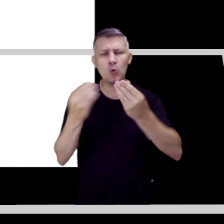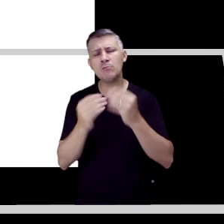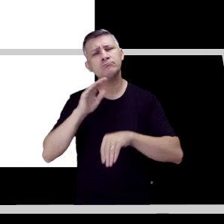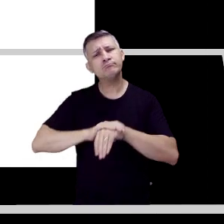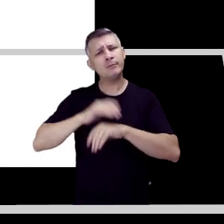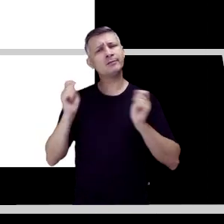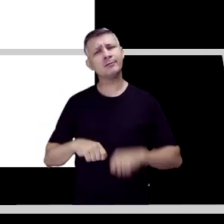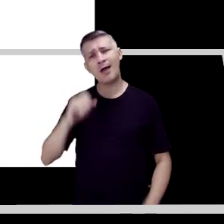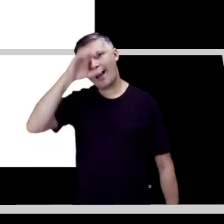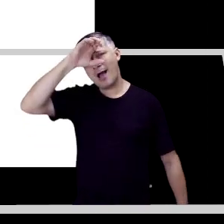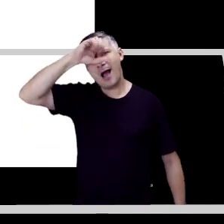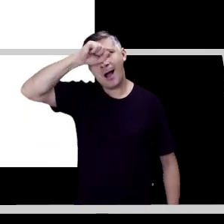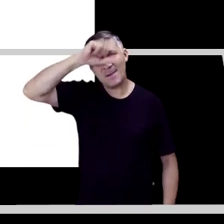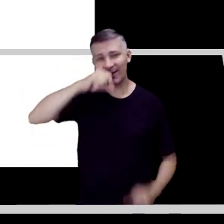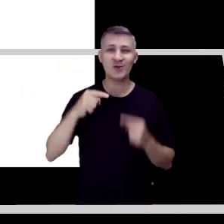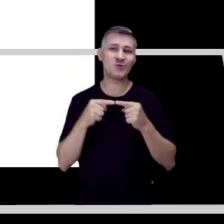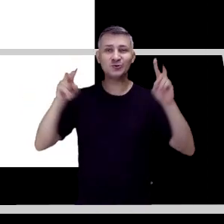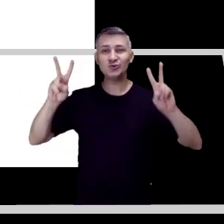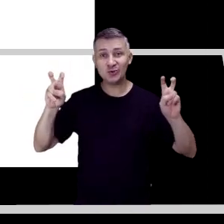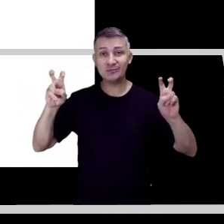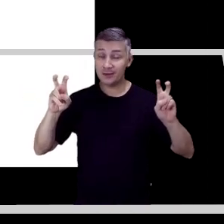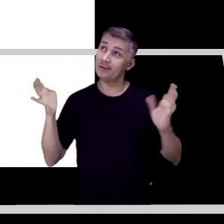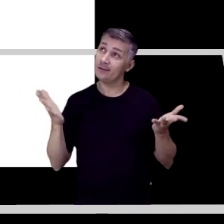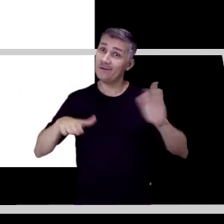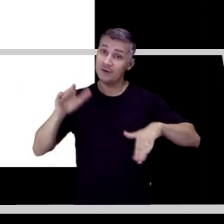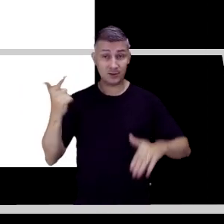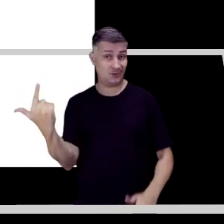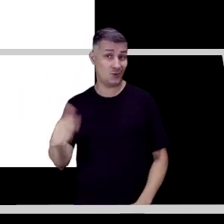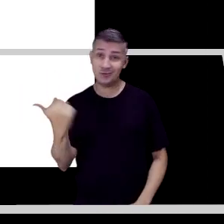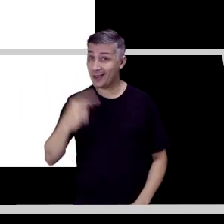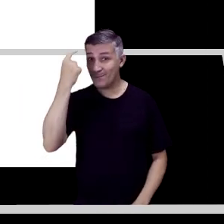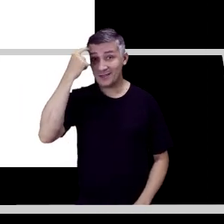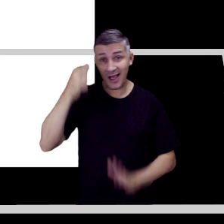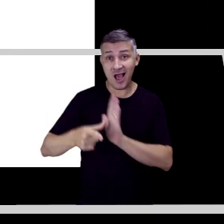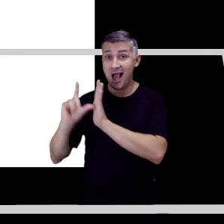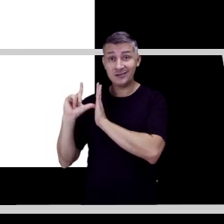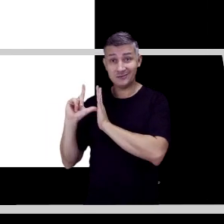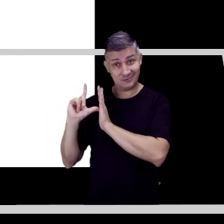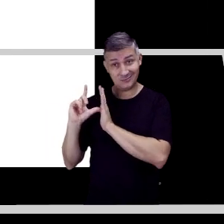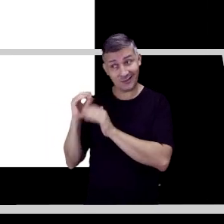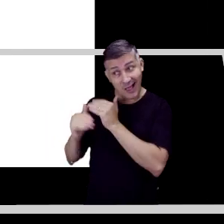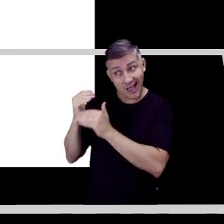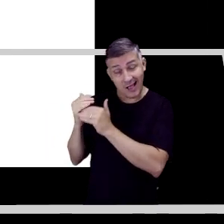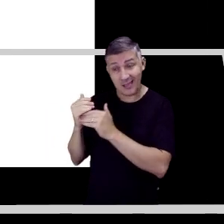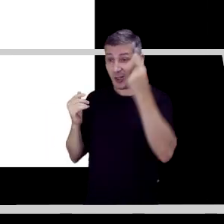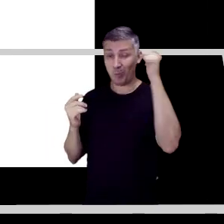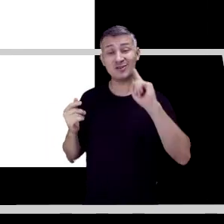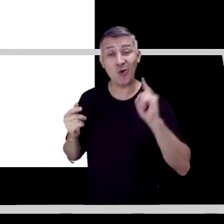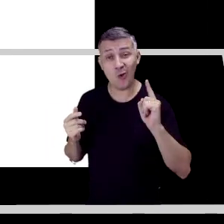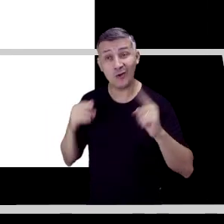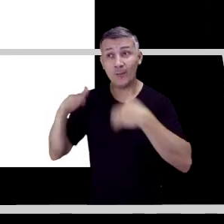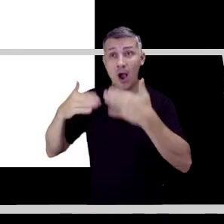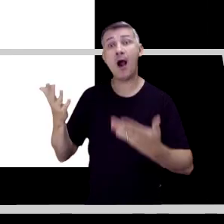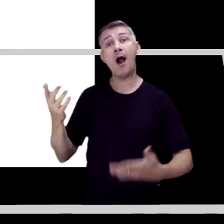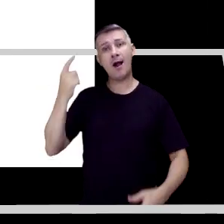o que mais nós podemos aprender sobre isso e que talvez nós não tenhamos pensado na época que nós estávamos desenvolvendo o